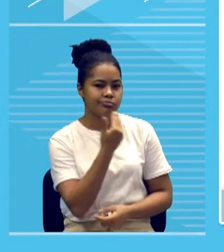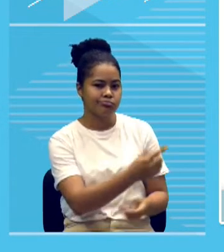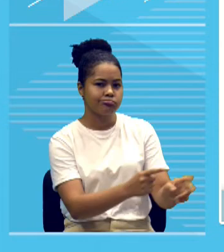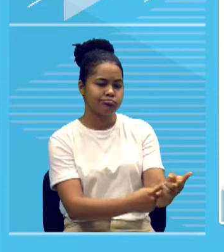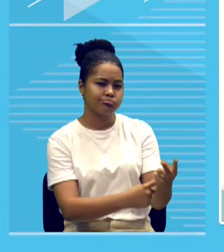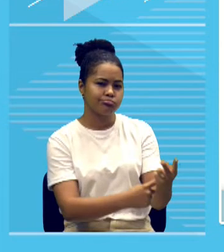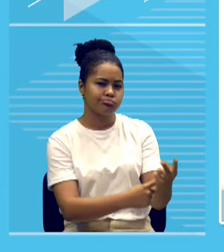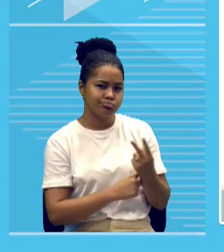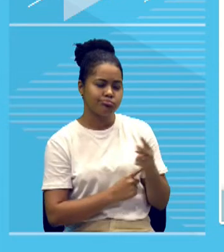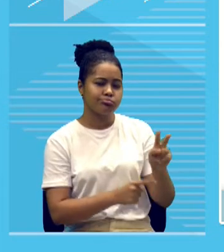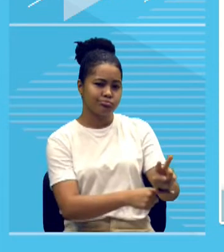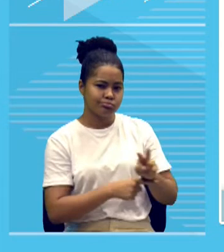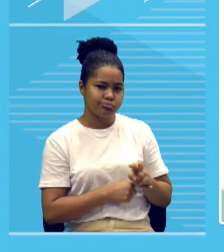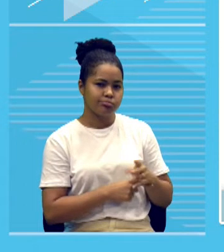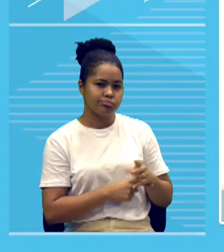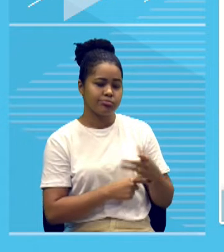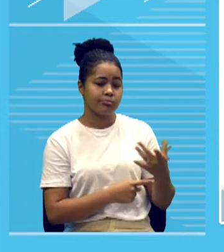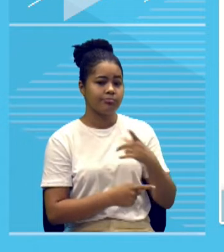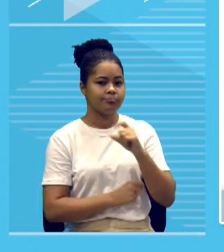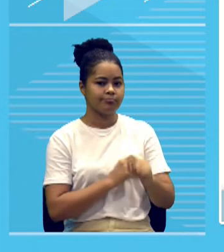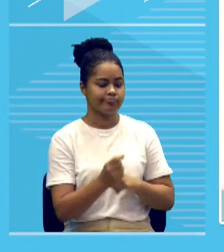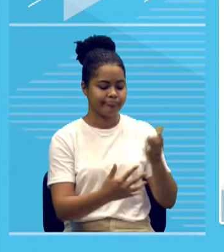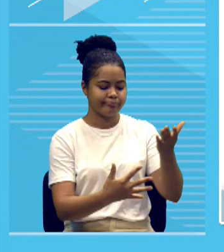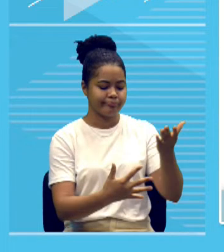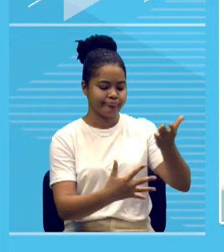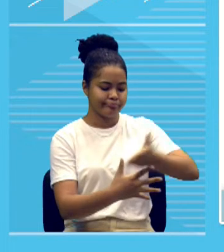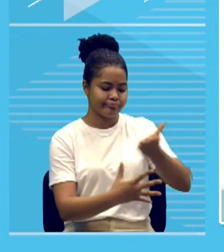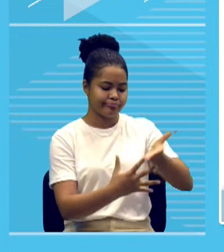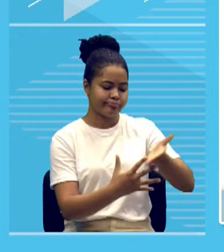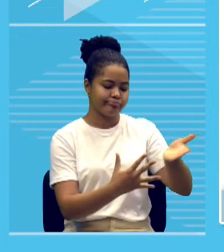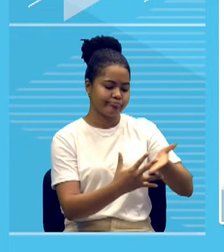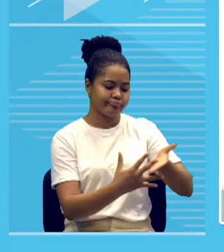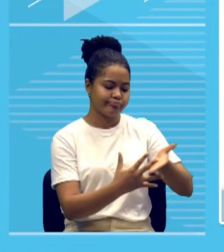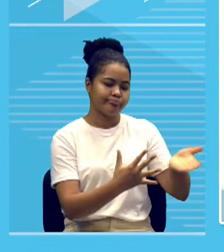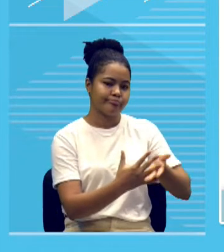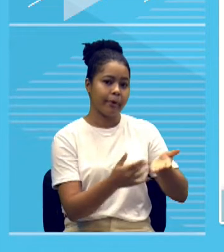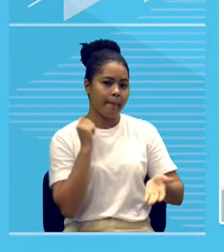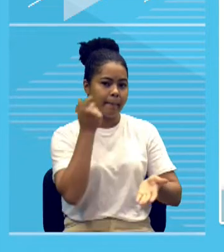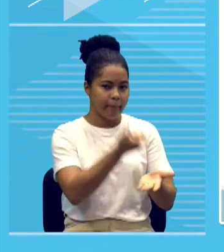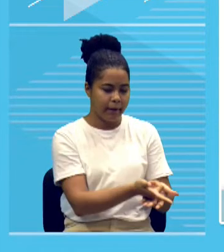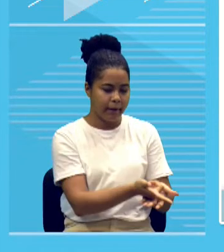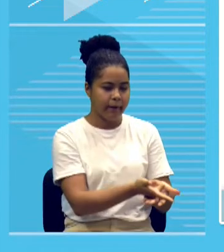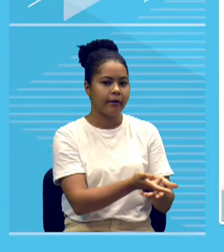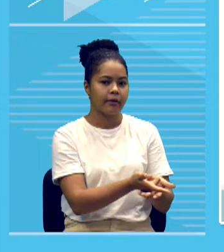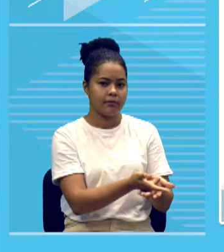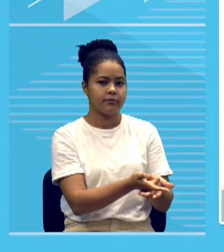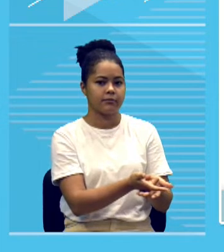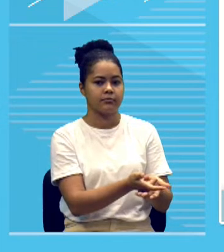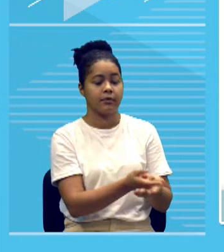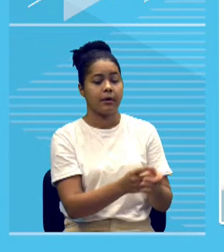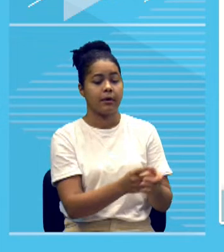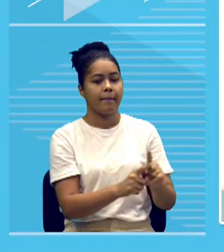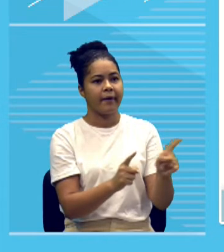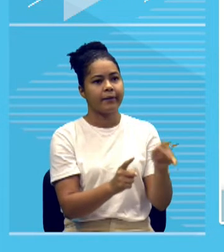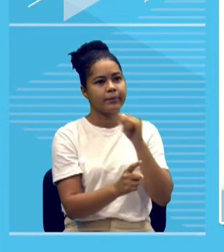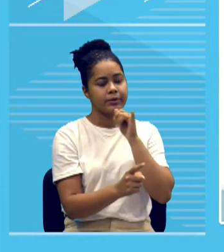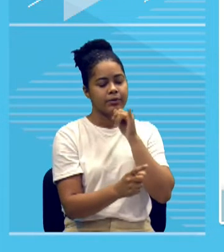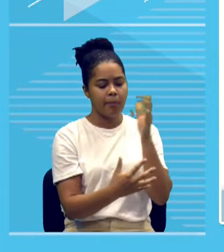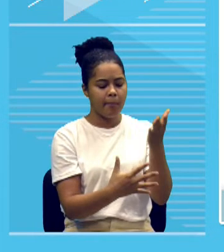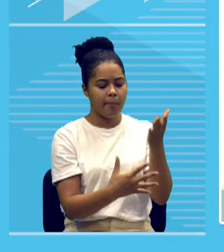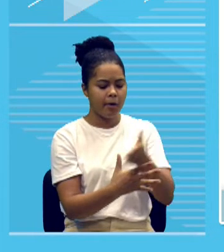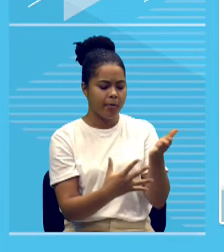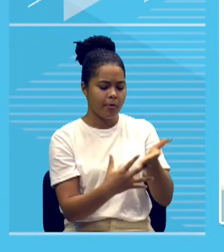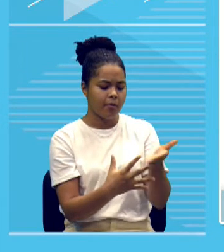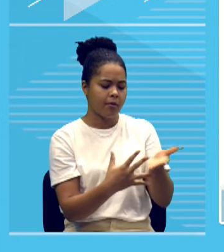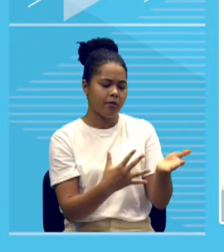dinheiro ele dividir para você em 10 parcelas o seu amigo o banco quando você estiver na quinta parcela